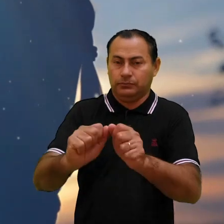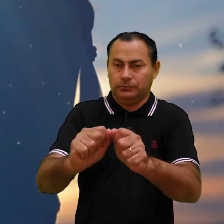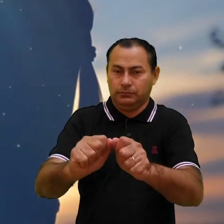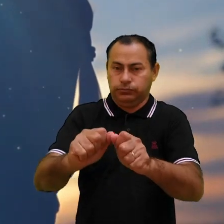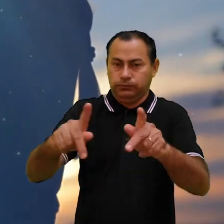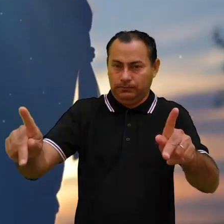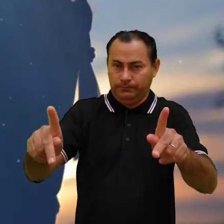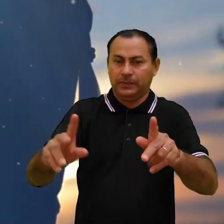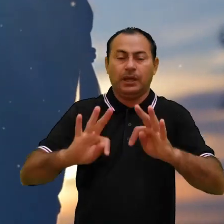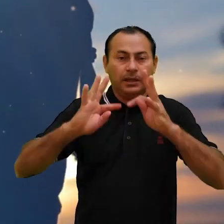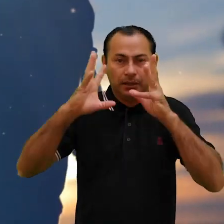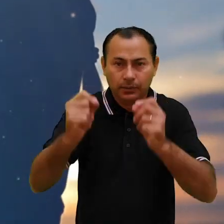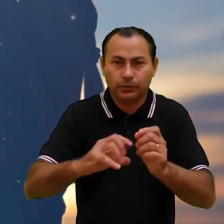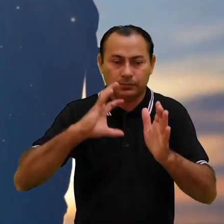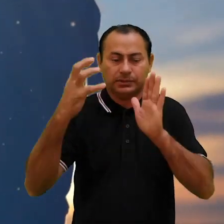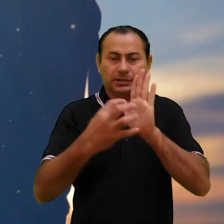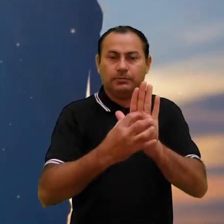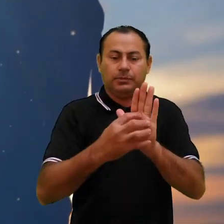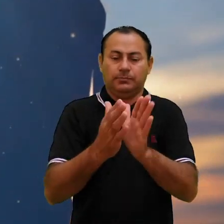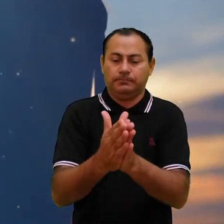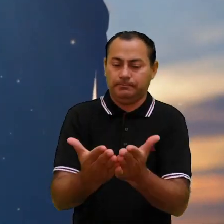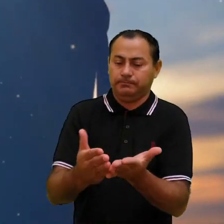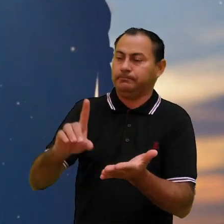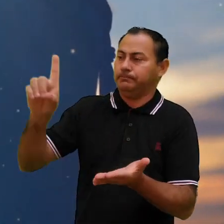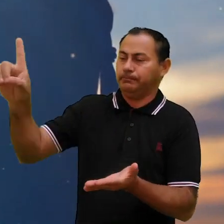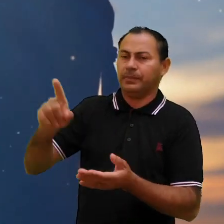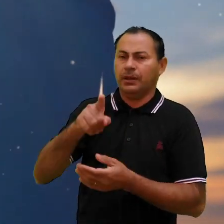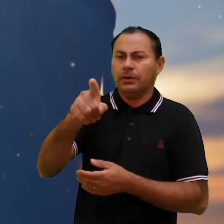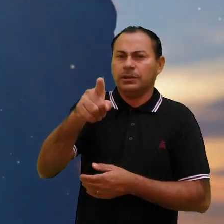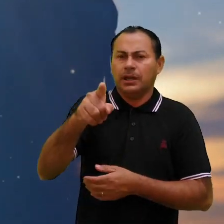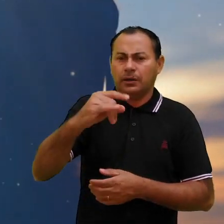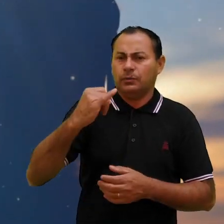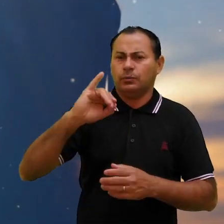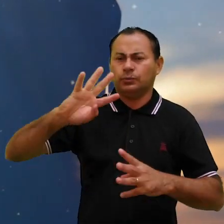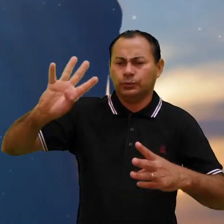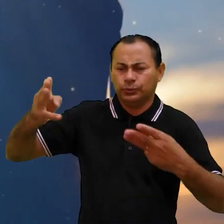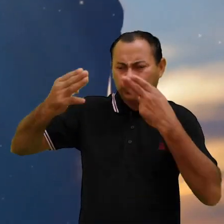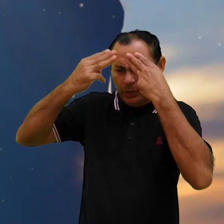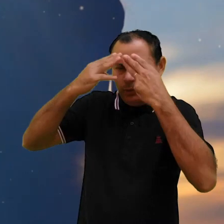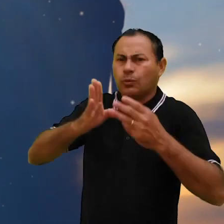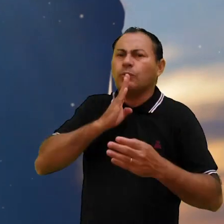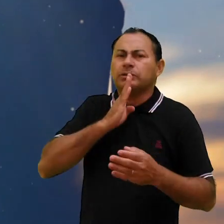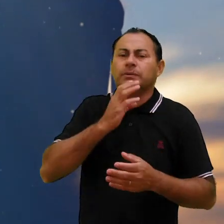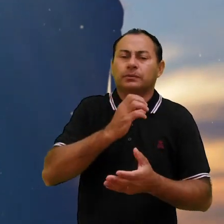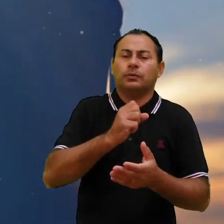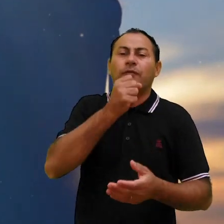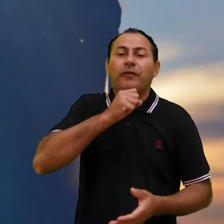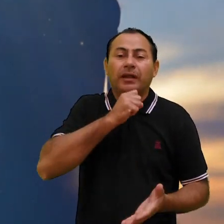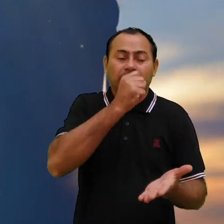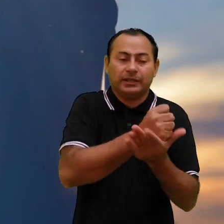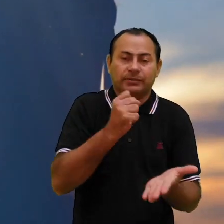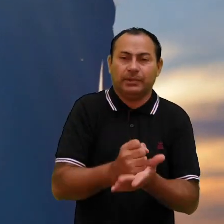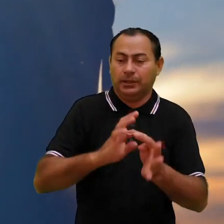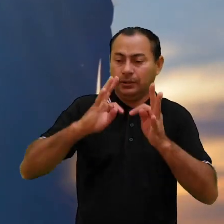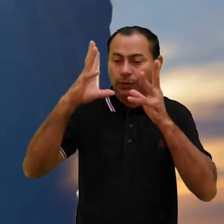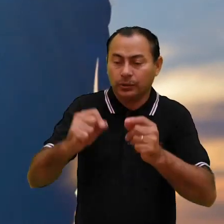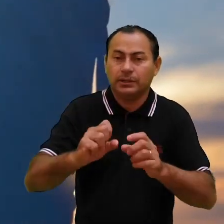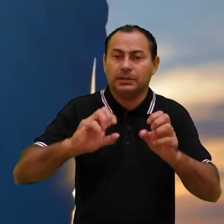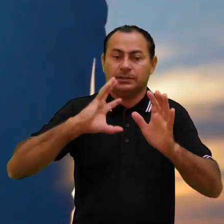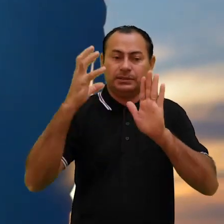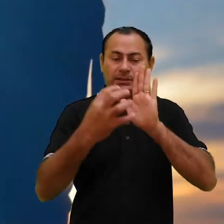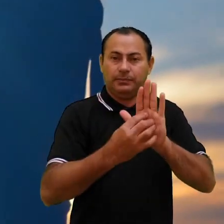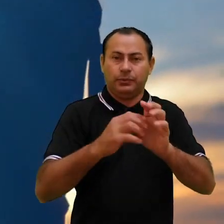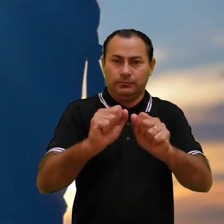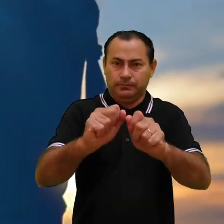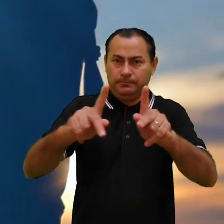Apocalipse são todos símbolos bíblicos. Se você fosse um judeu profundo conhecedor do Velho Testamento, todos estes